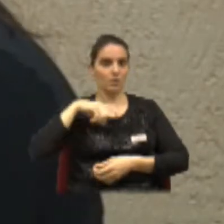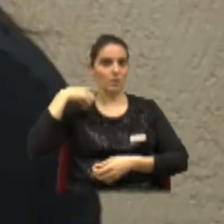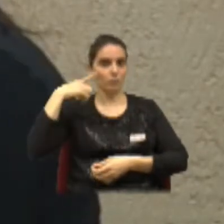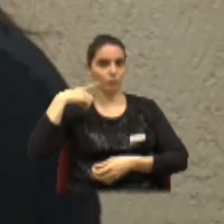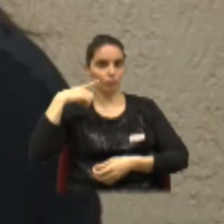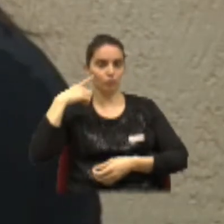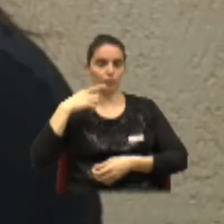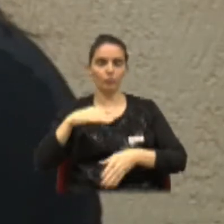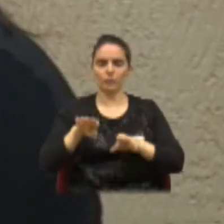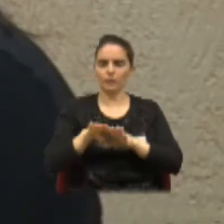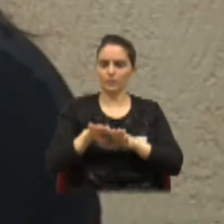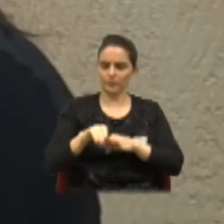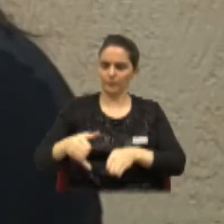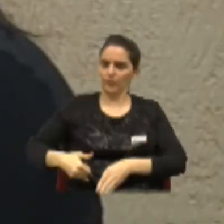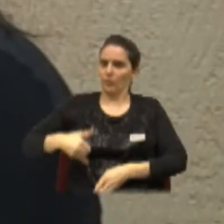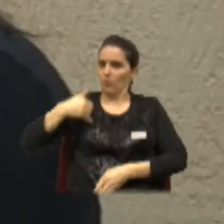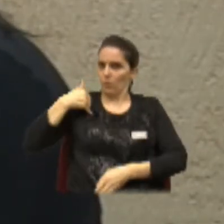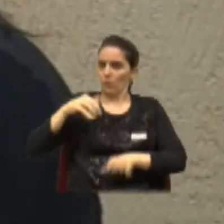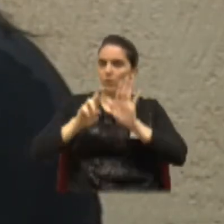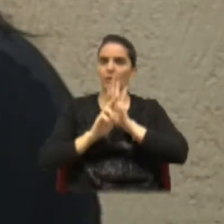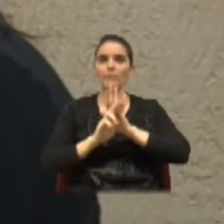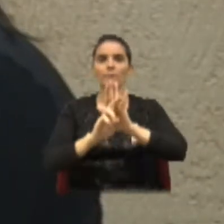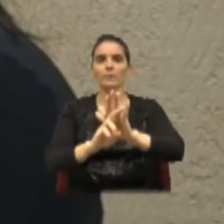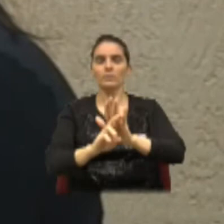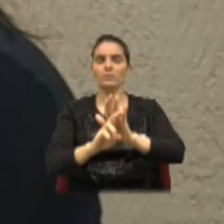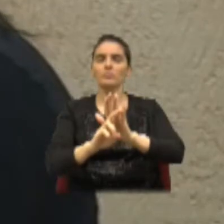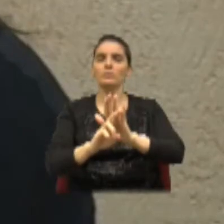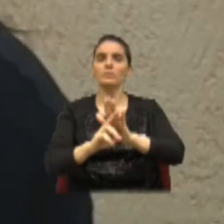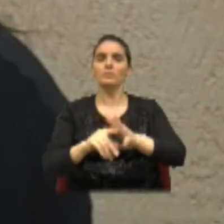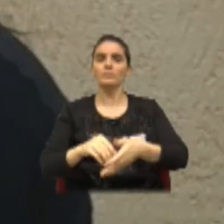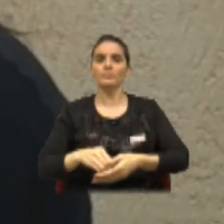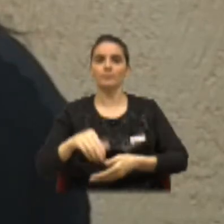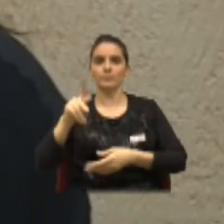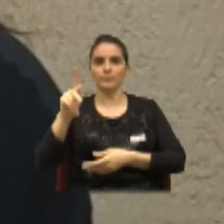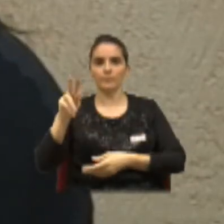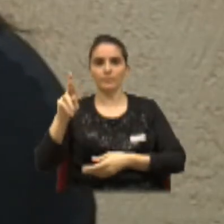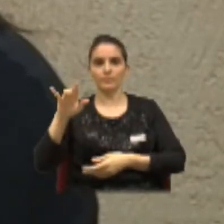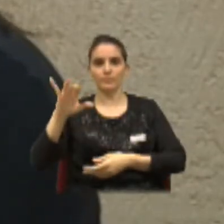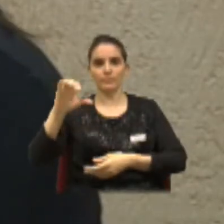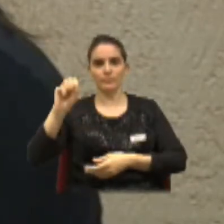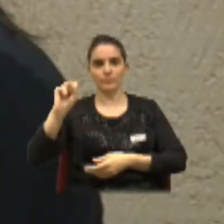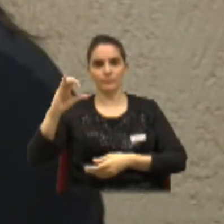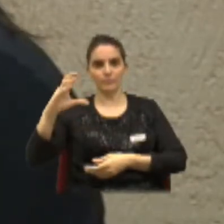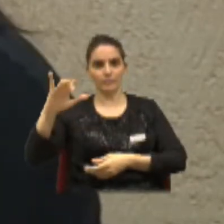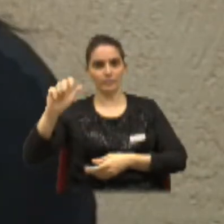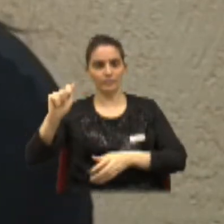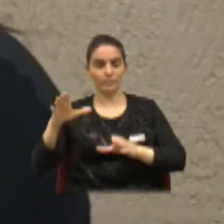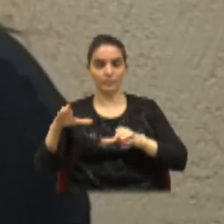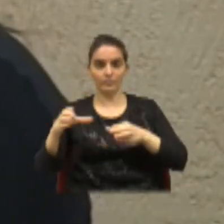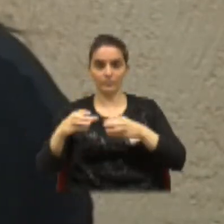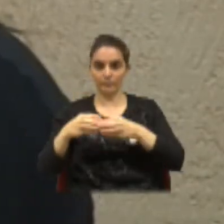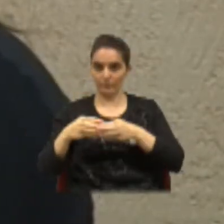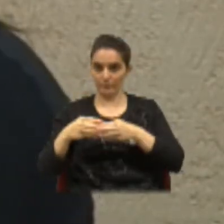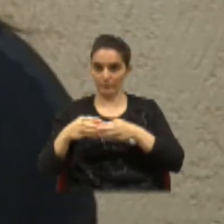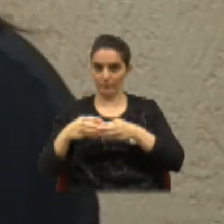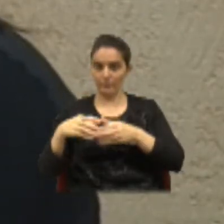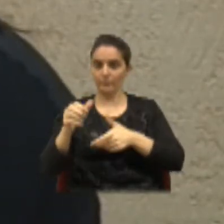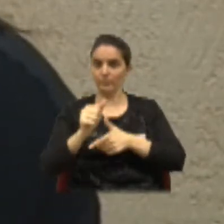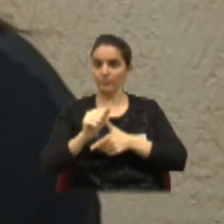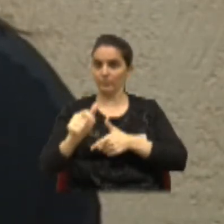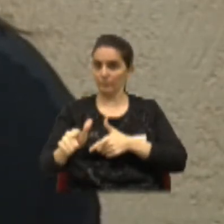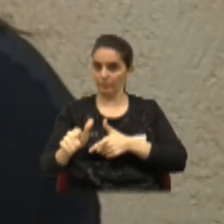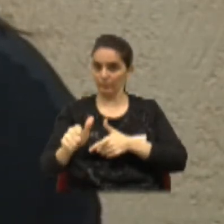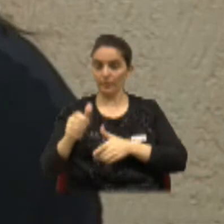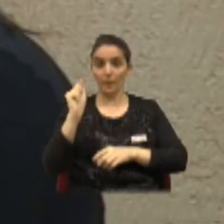nos dá muito orgulho, também nos representa frente à classe. A doutora Priscila Bortolotti, da Comissão do Direito Previdenciário da Casa, também